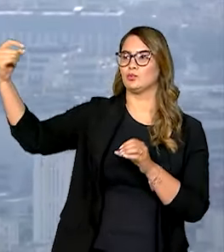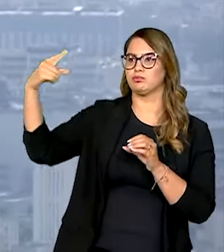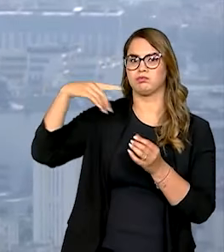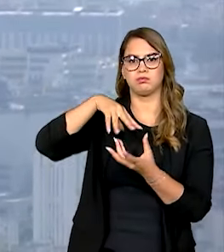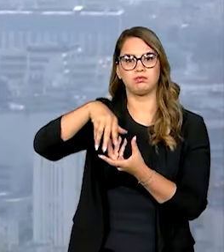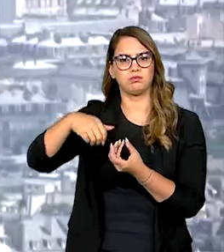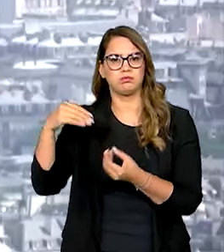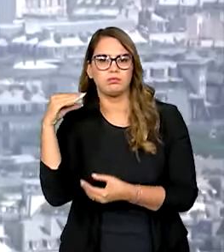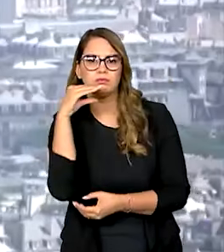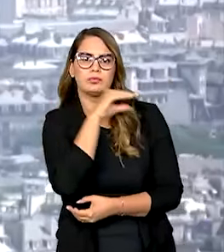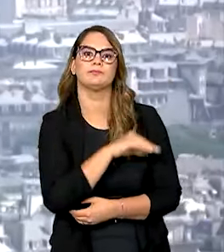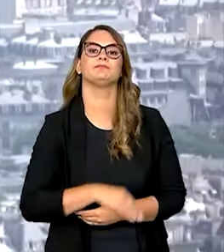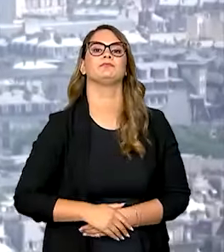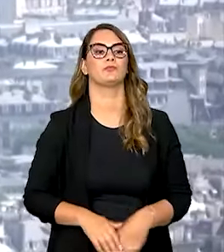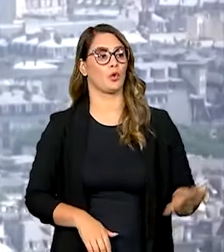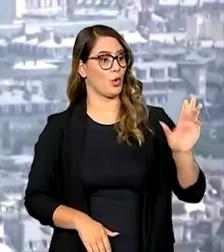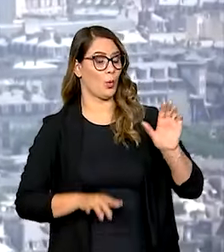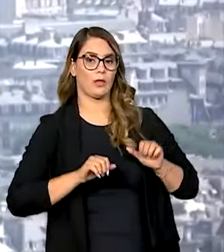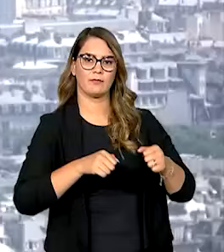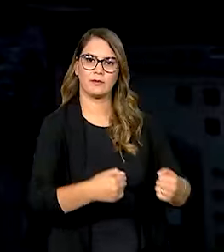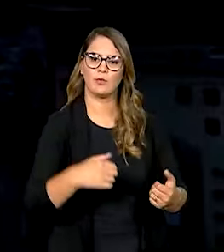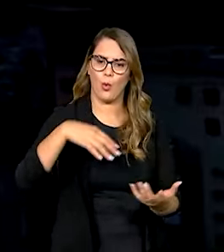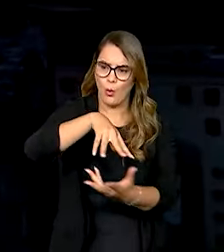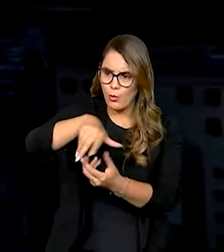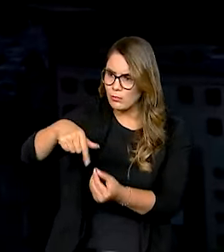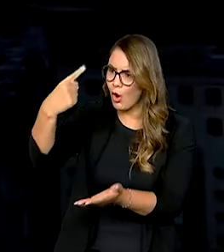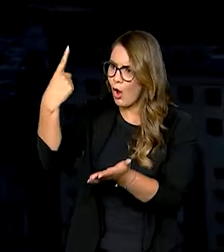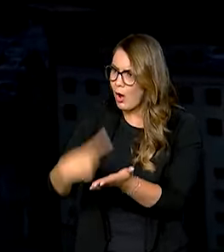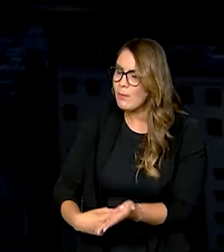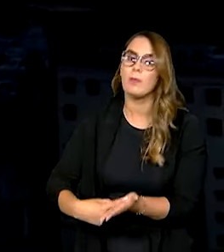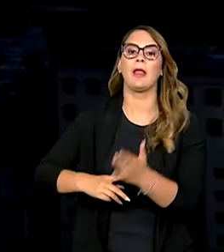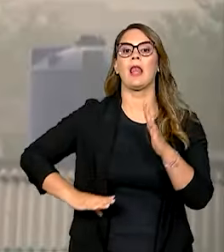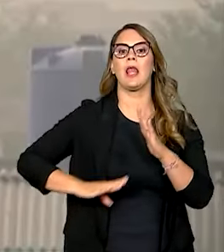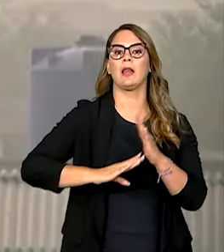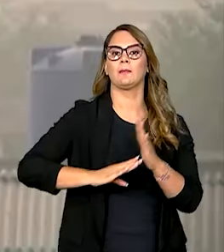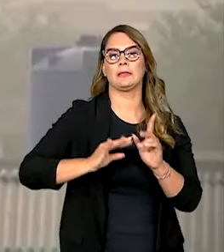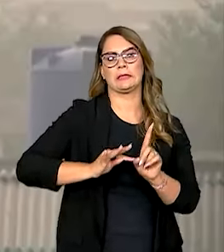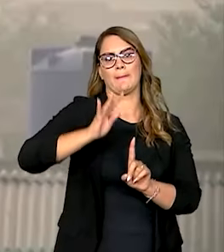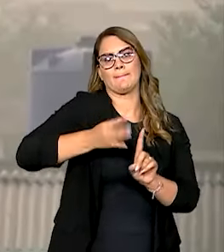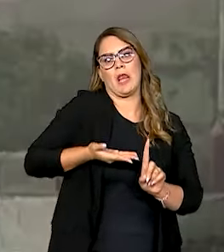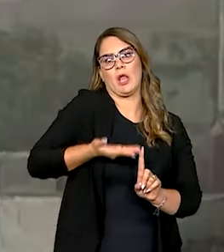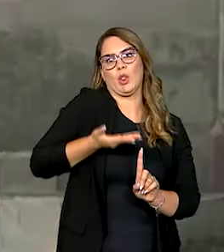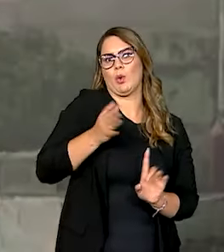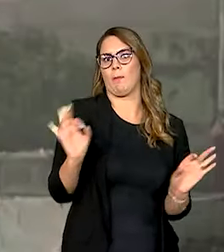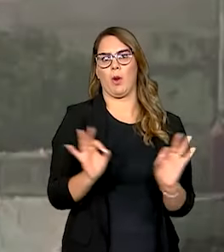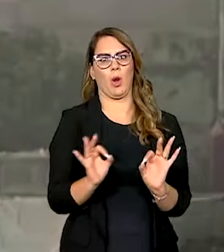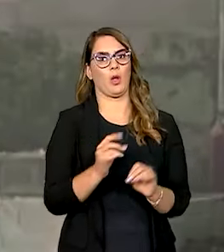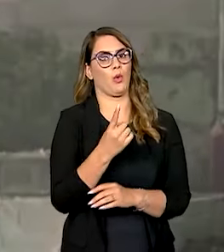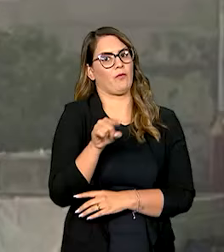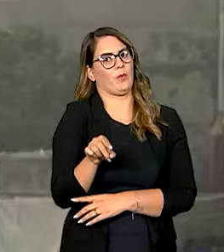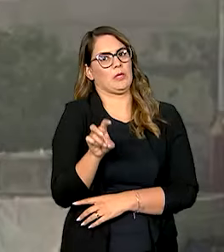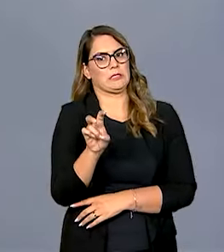aal Lula vai defender que o mundo Se comprometa a limitar o aumento da temperatura do planeta a